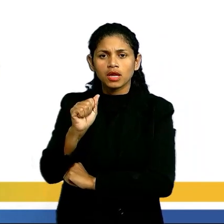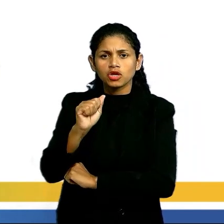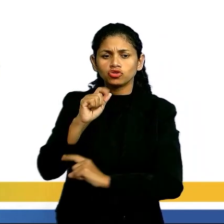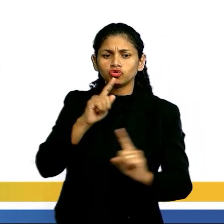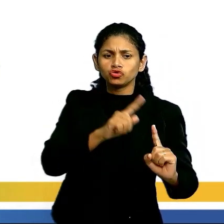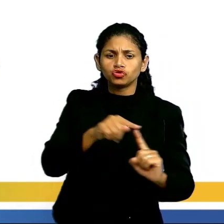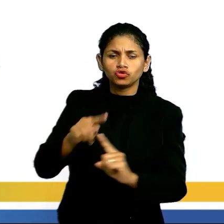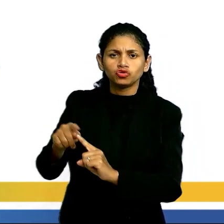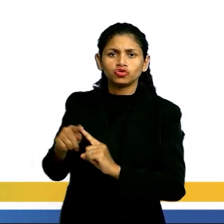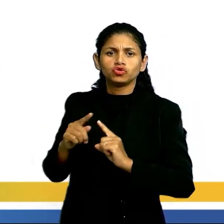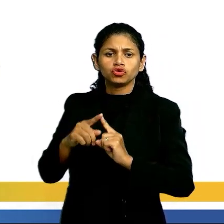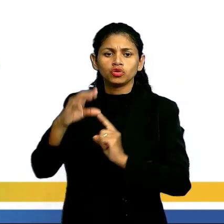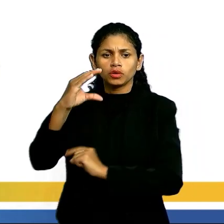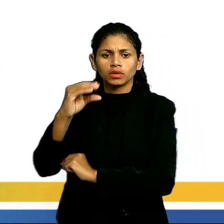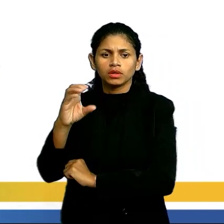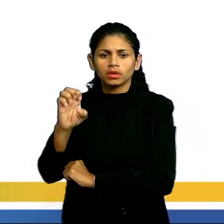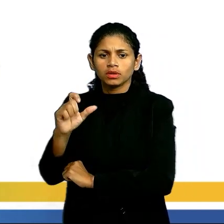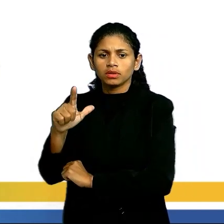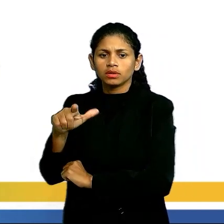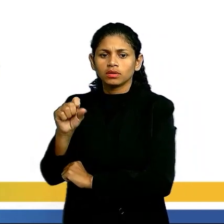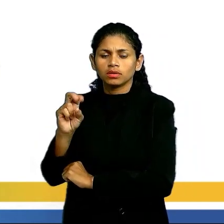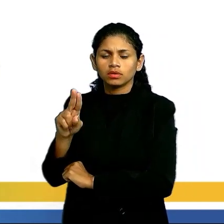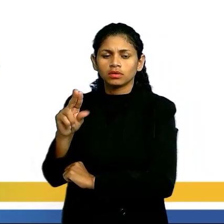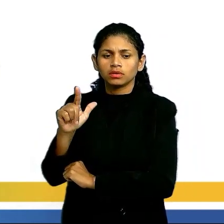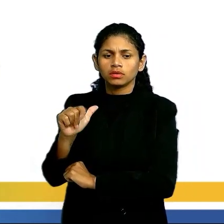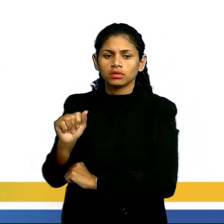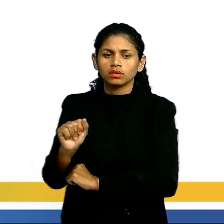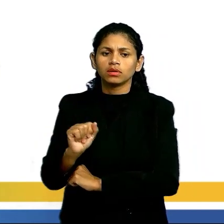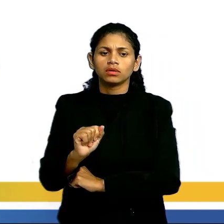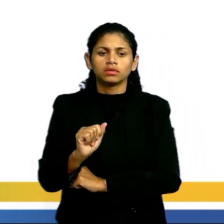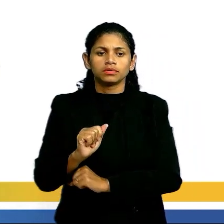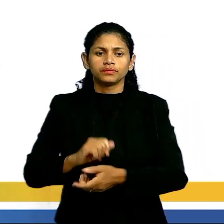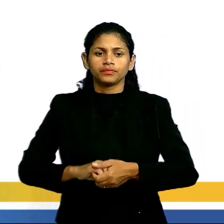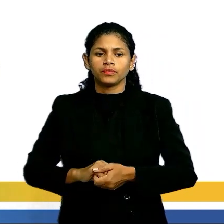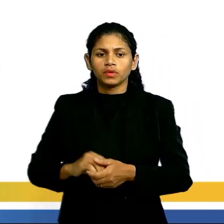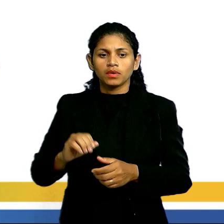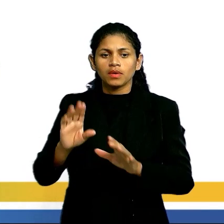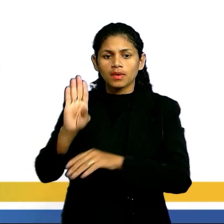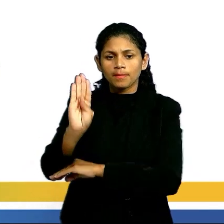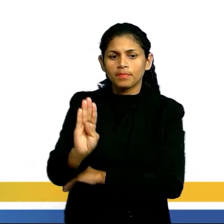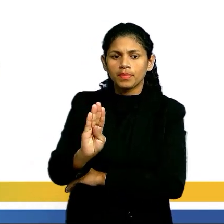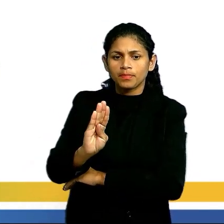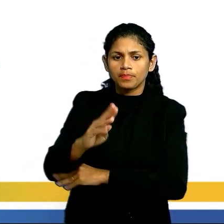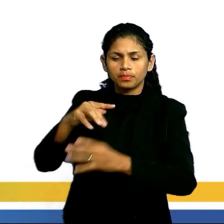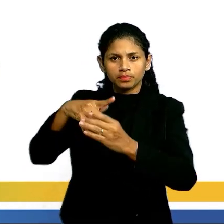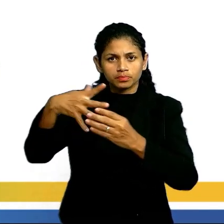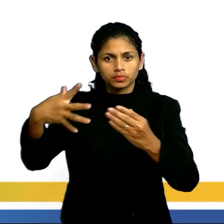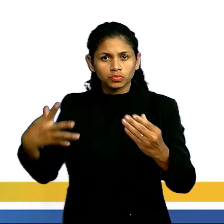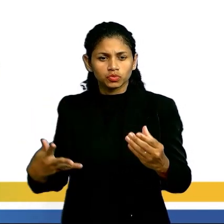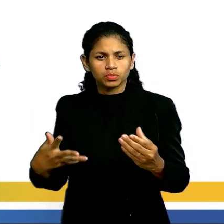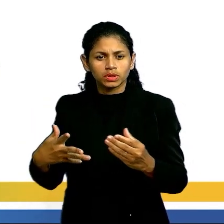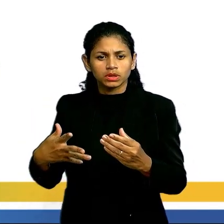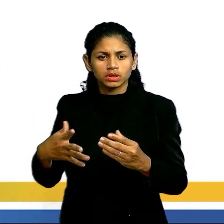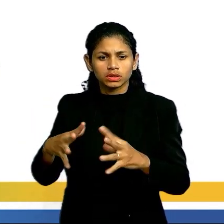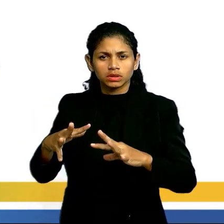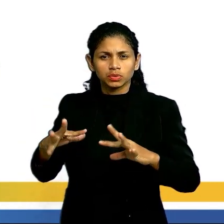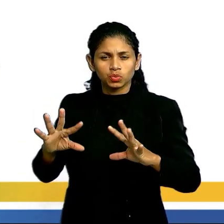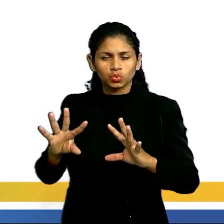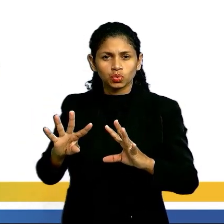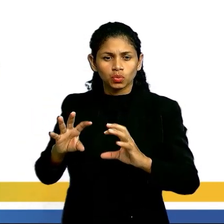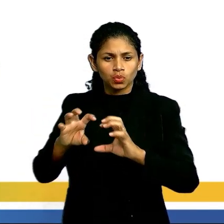B, aspectos ecológicos. Alternativa C, relações filogenéticas. Alternativa